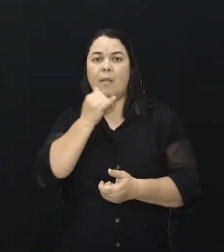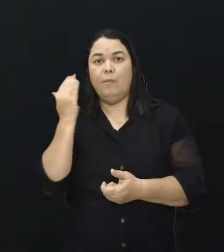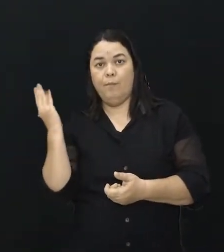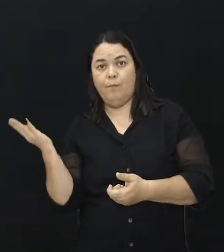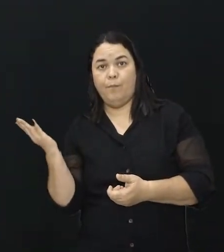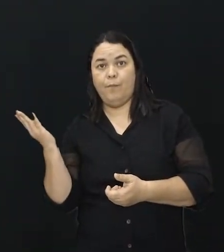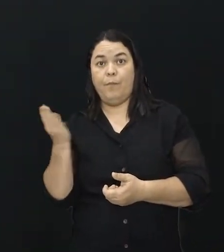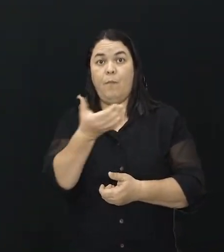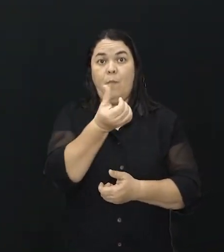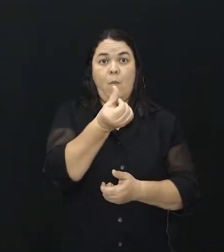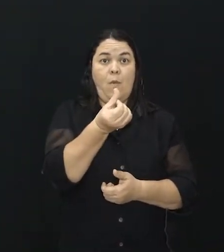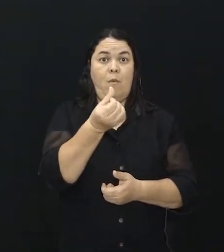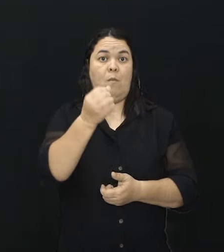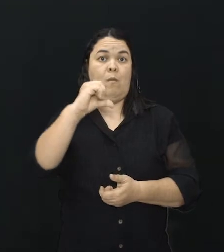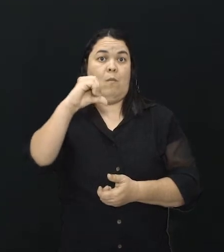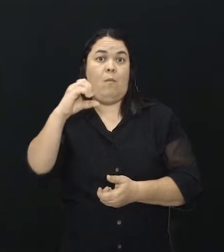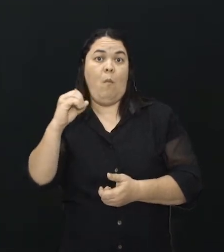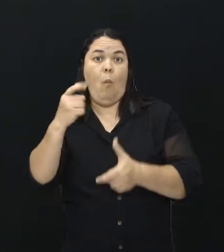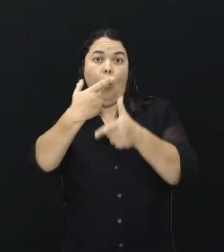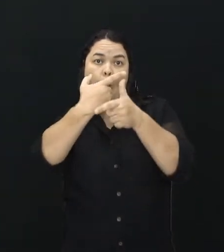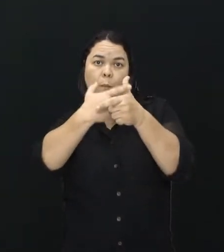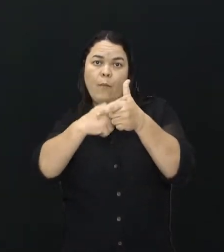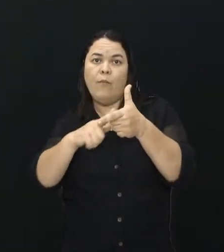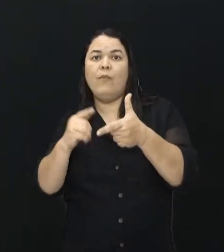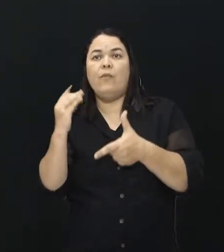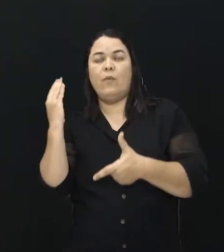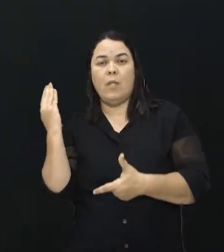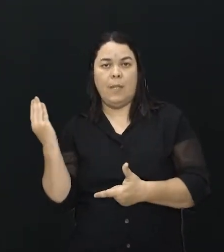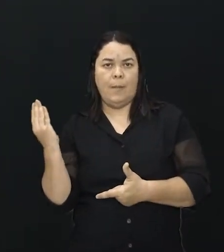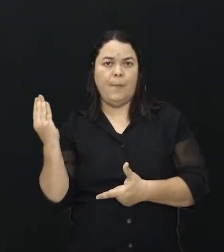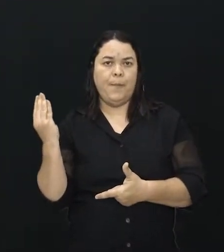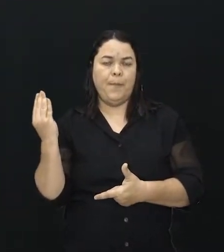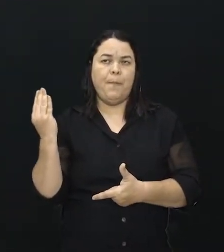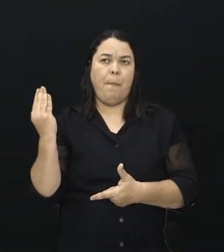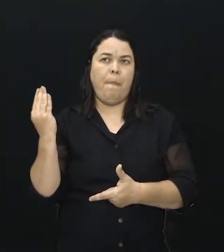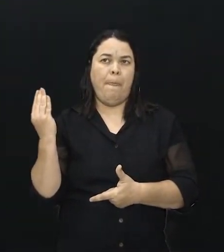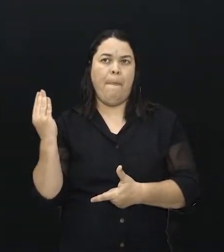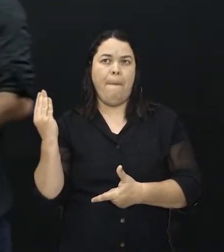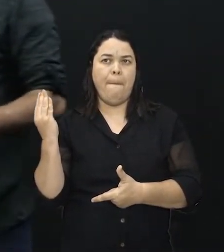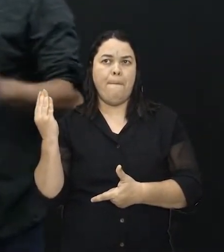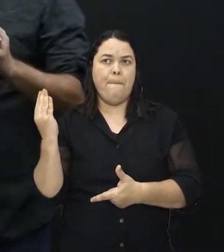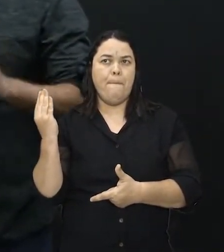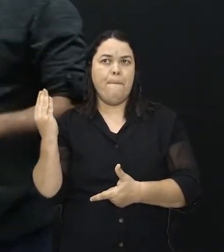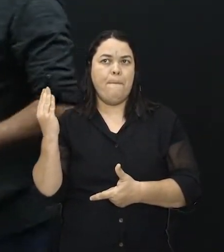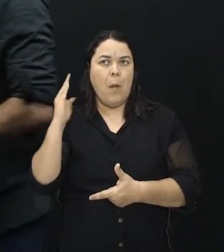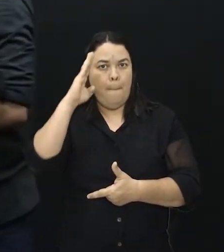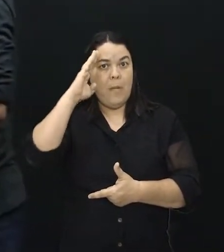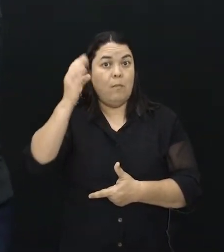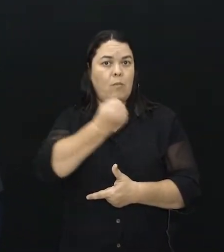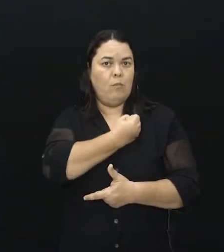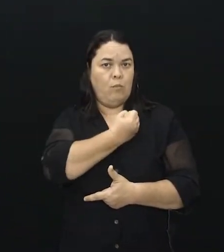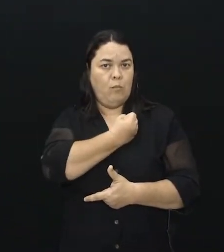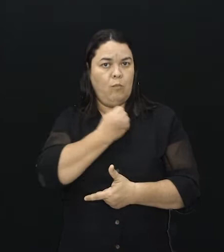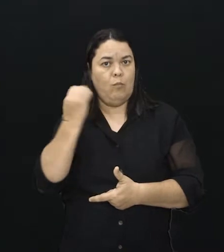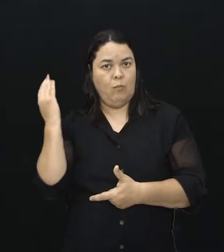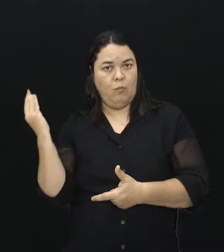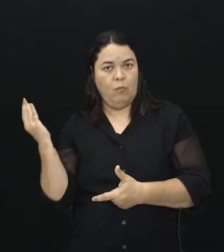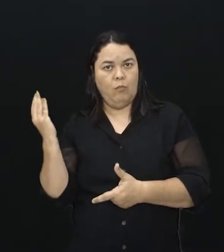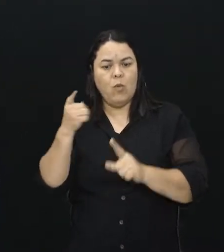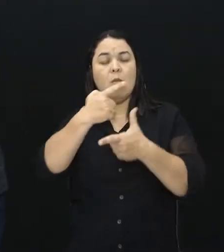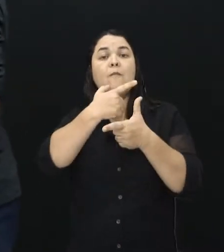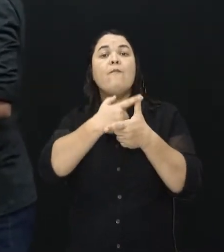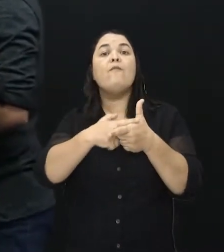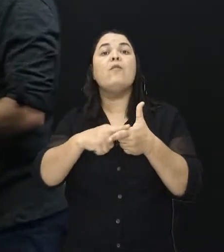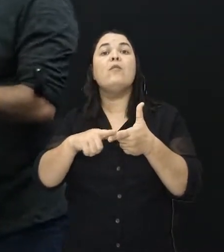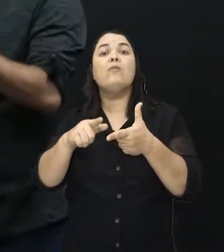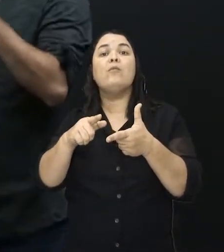número 690, então repare que o nosso número principal é 690, beleza? Dividindo esse